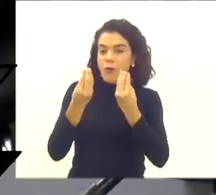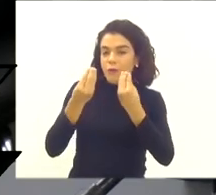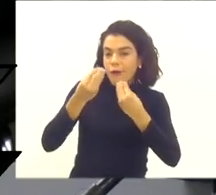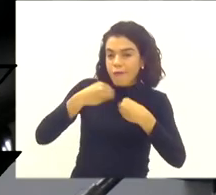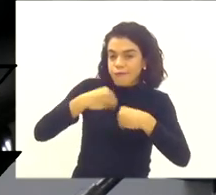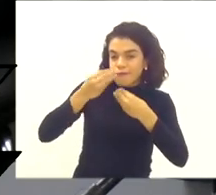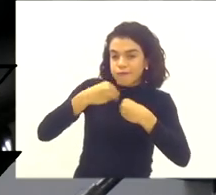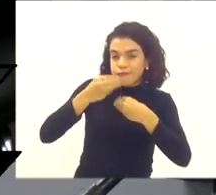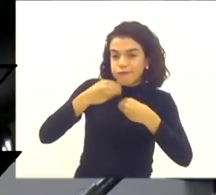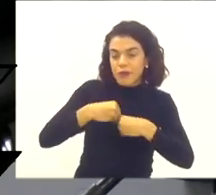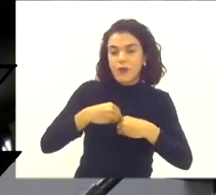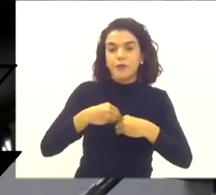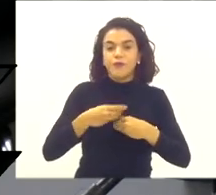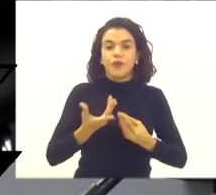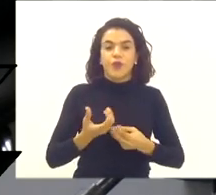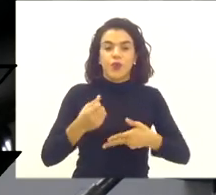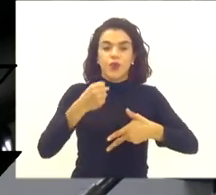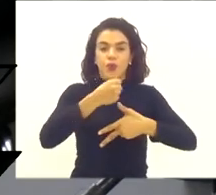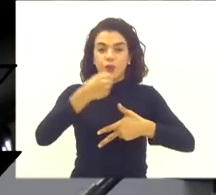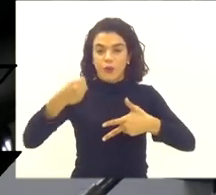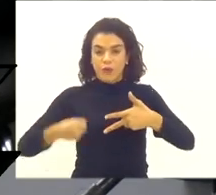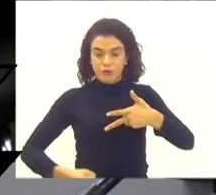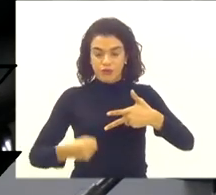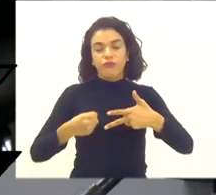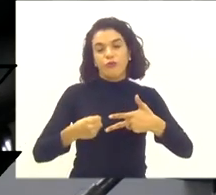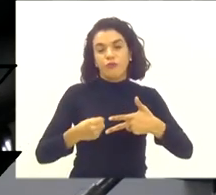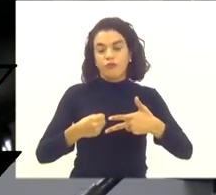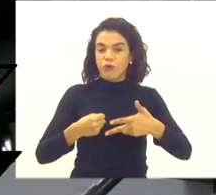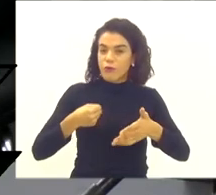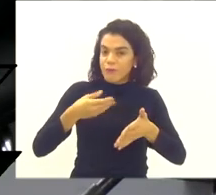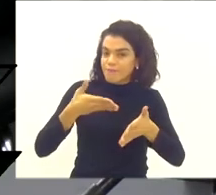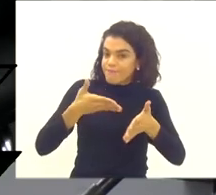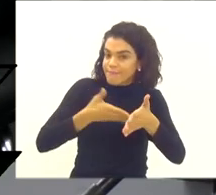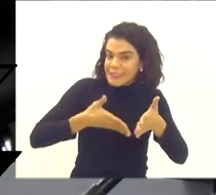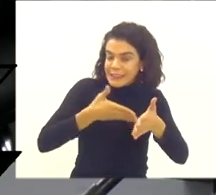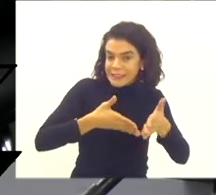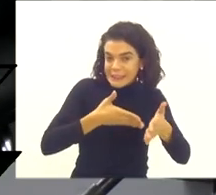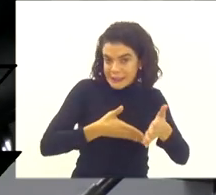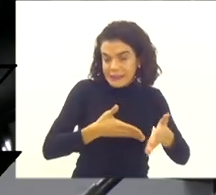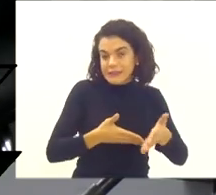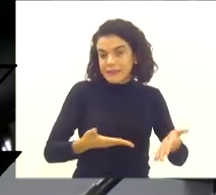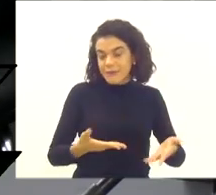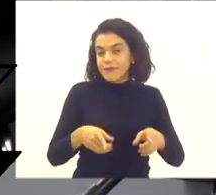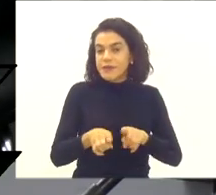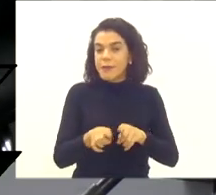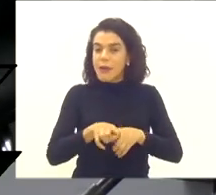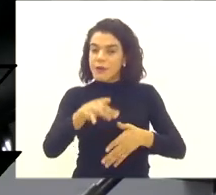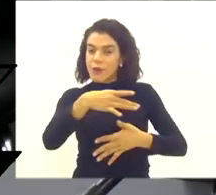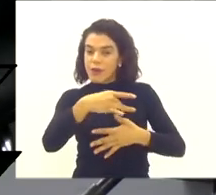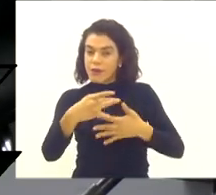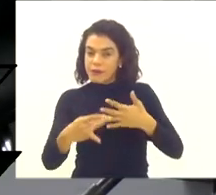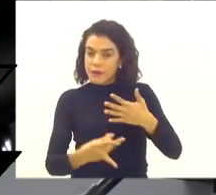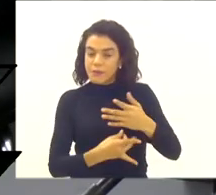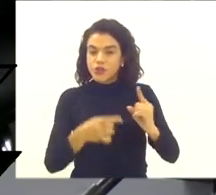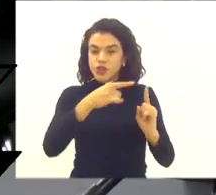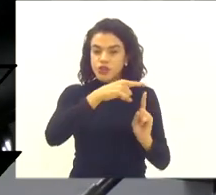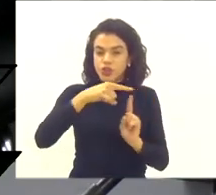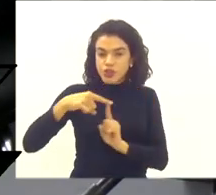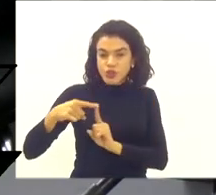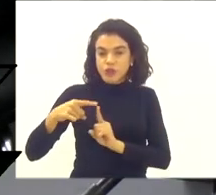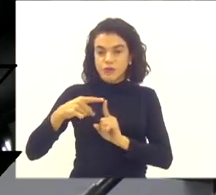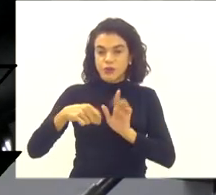público que o poder público enfrenta no combate a esses crimes e um detalhamento também sobre tipificação